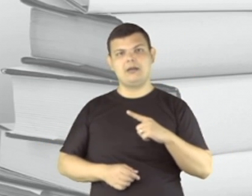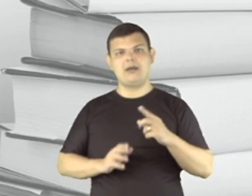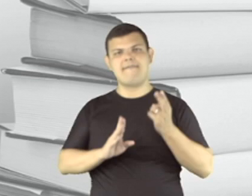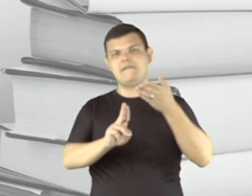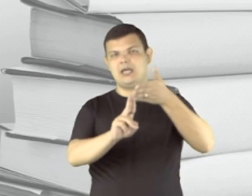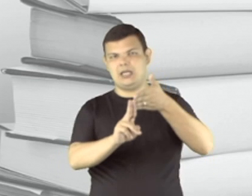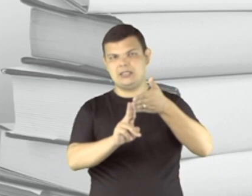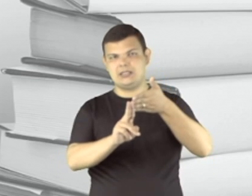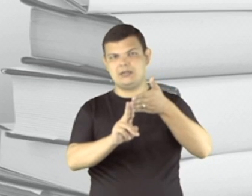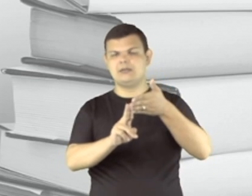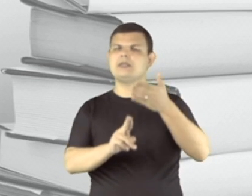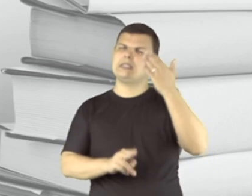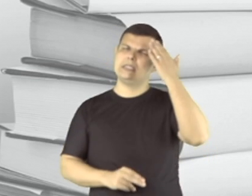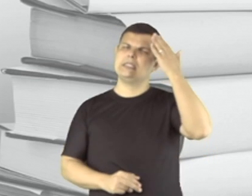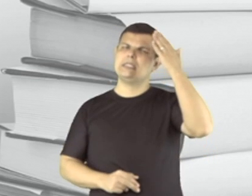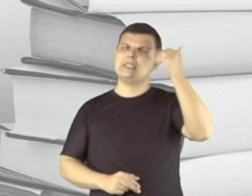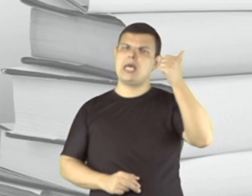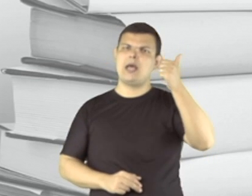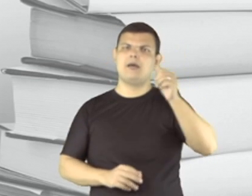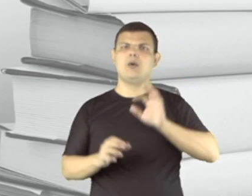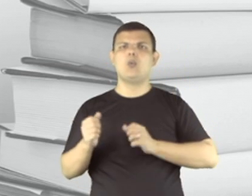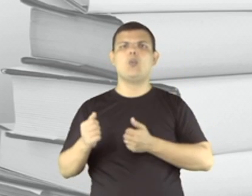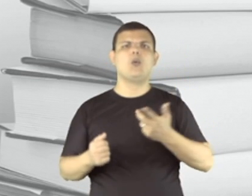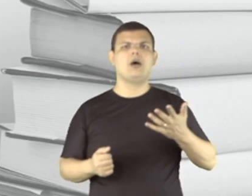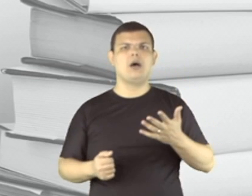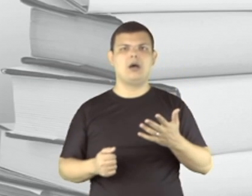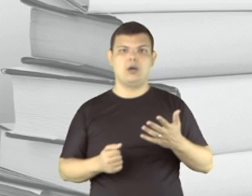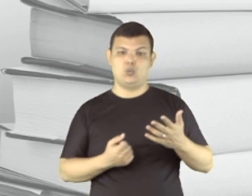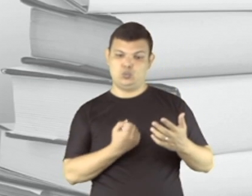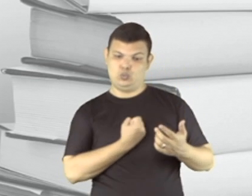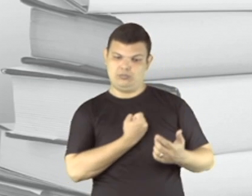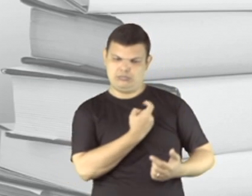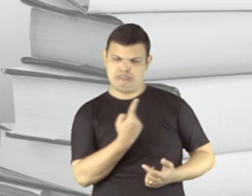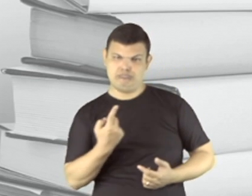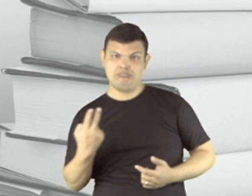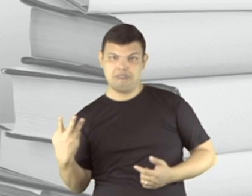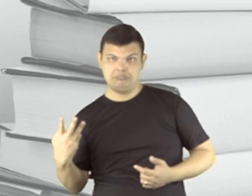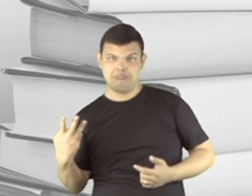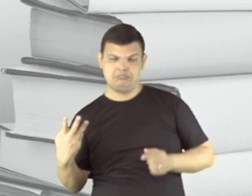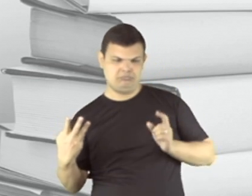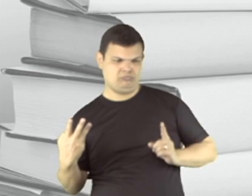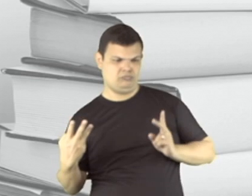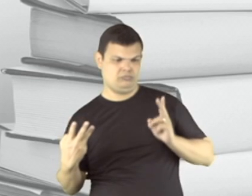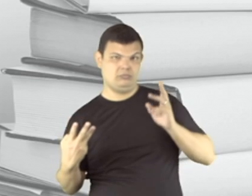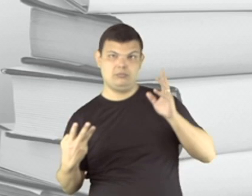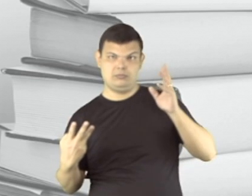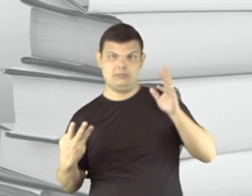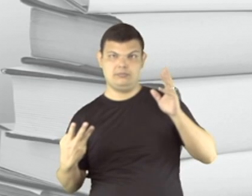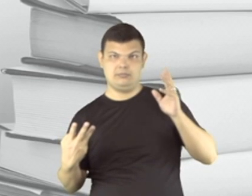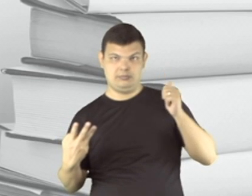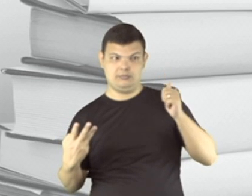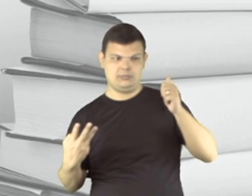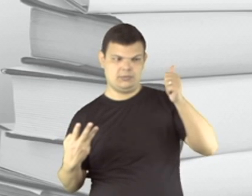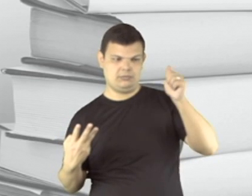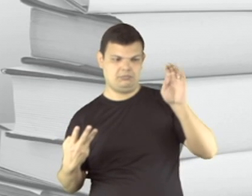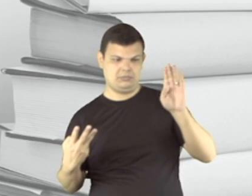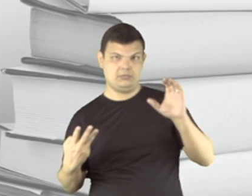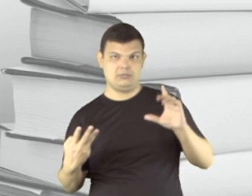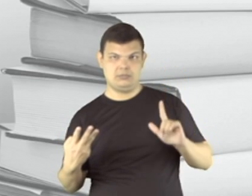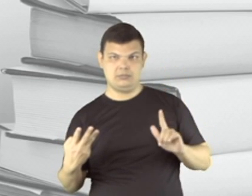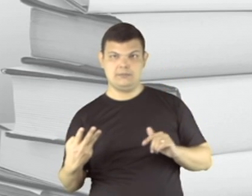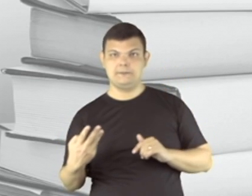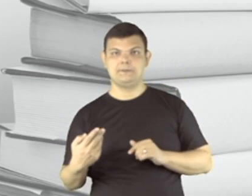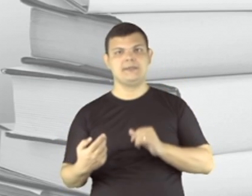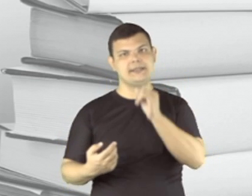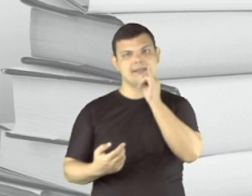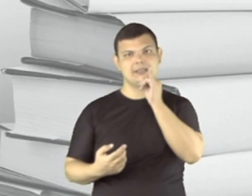xadrez e sabe da notação algébrica, você tem aqui a numeração e tem as casas aqui. Então aqui, por exemplo,